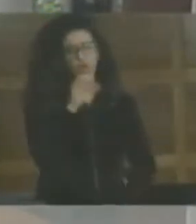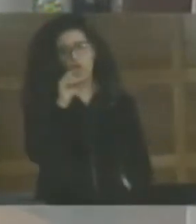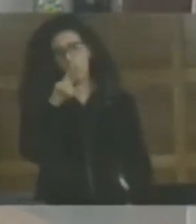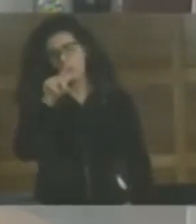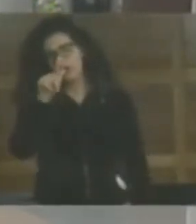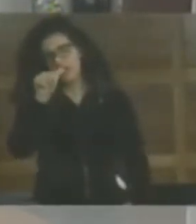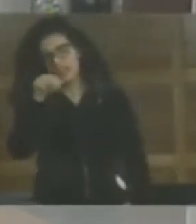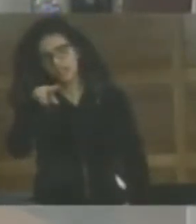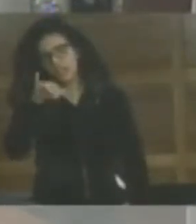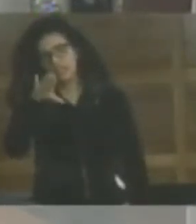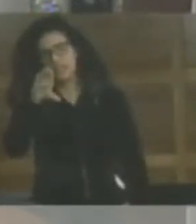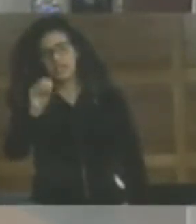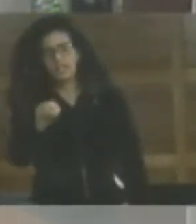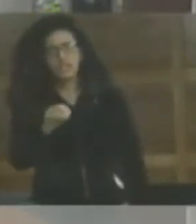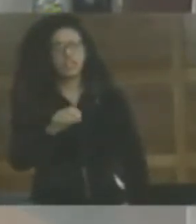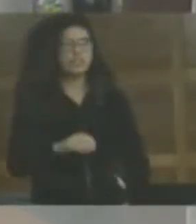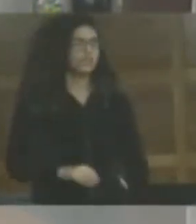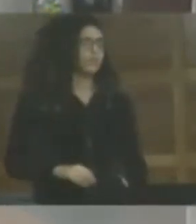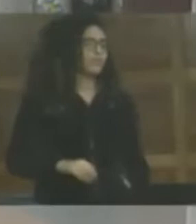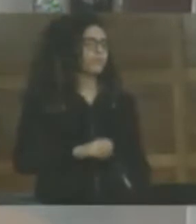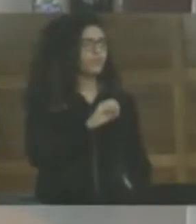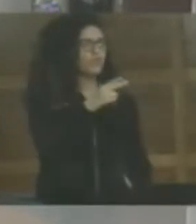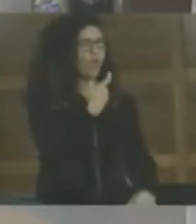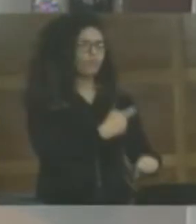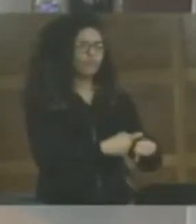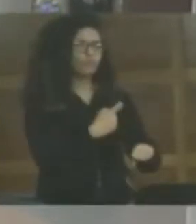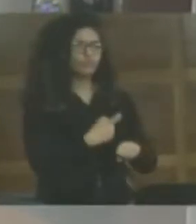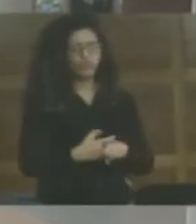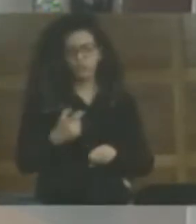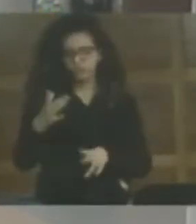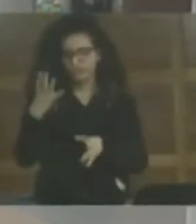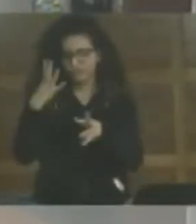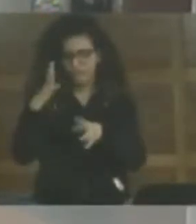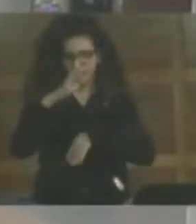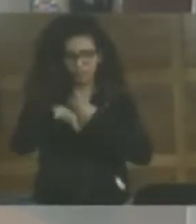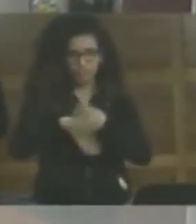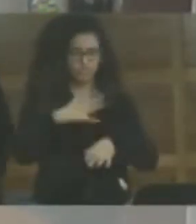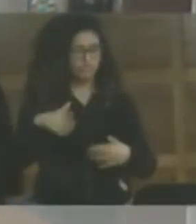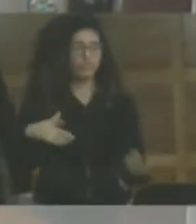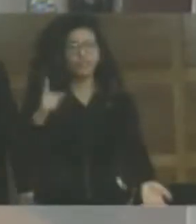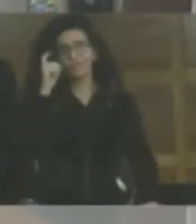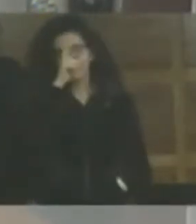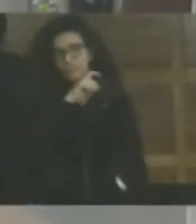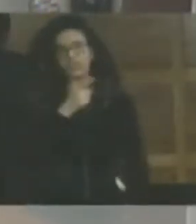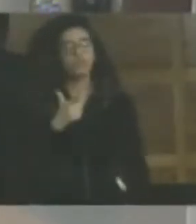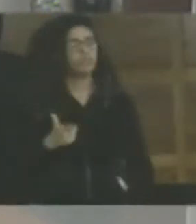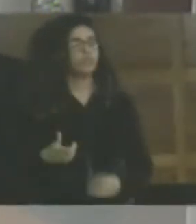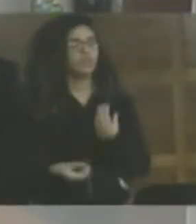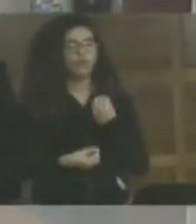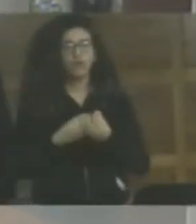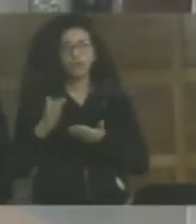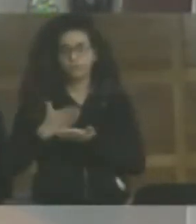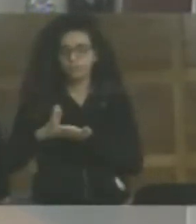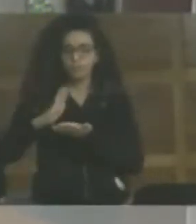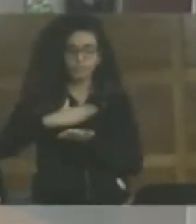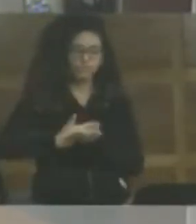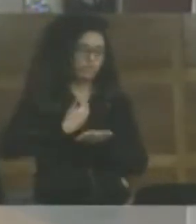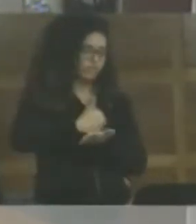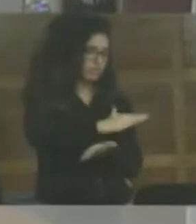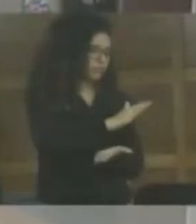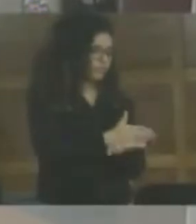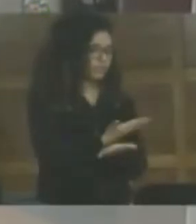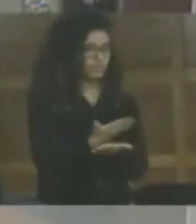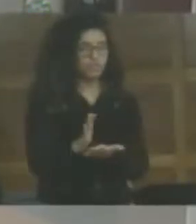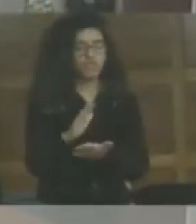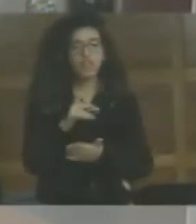orgânico, material sólido, joga tudo junto, então fica difícil. Nós não temos mão de obra para separar um do outro. Tem